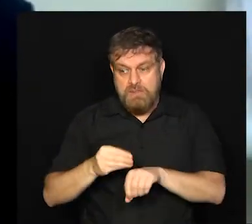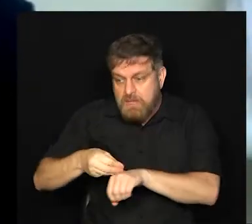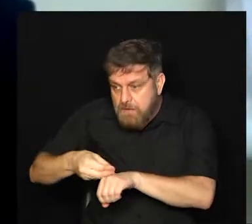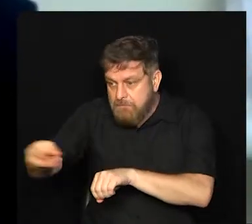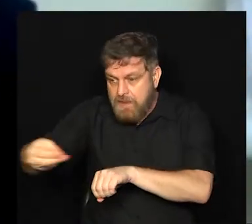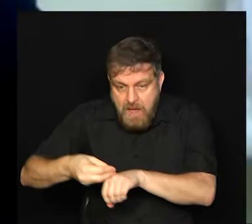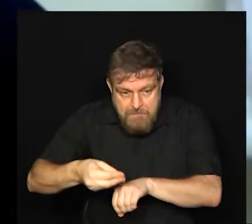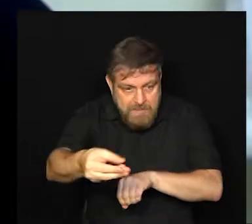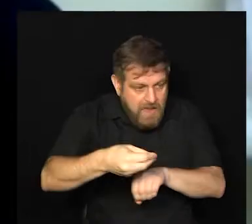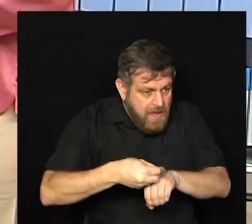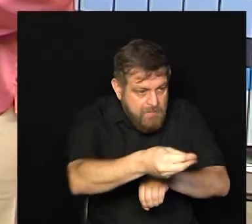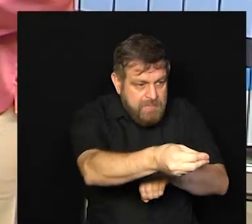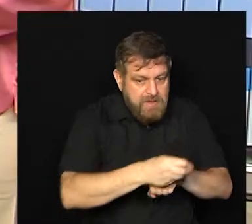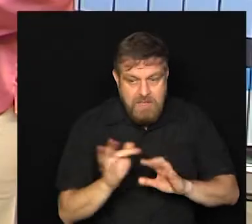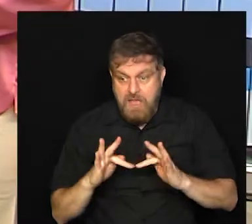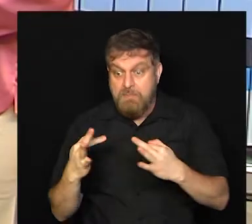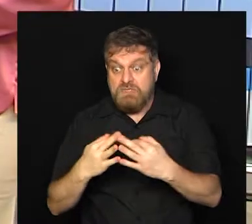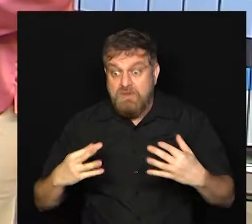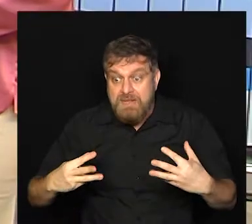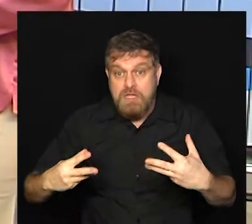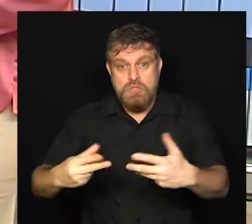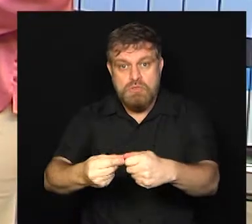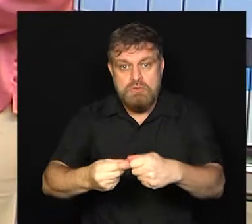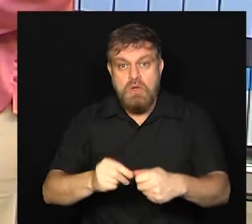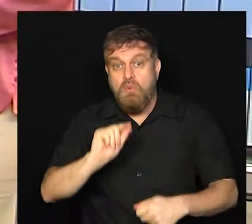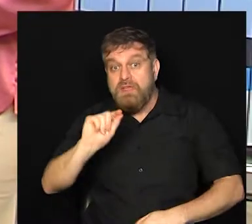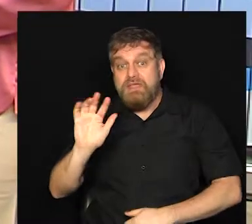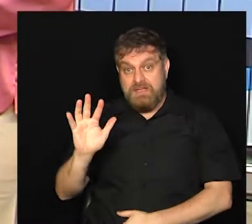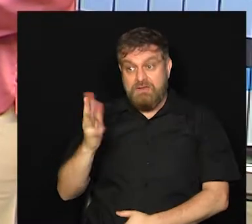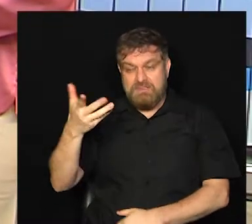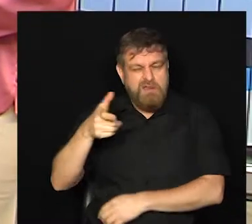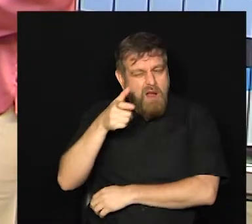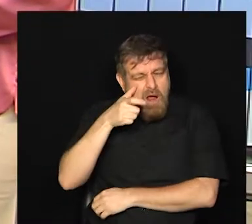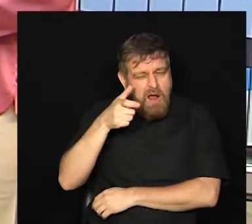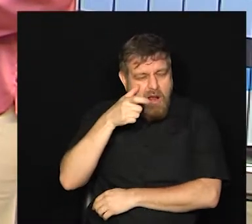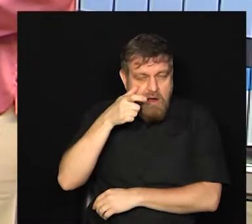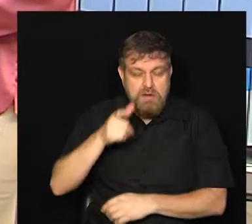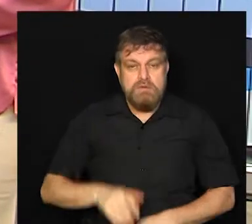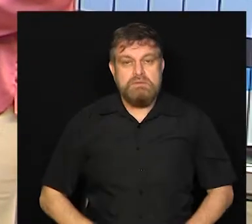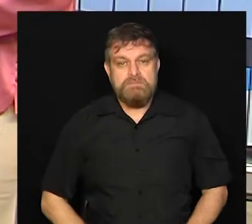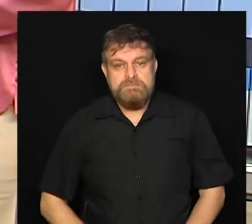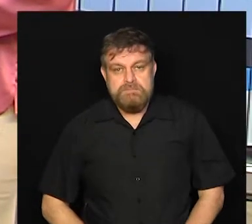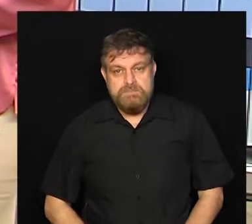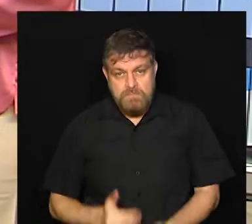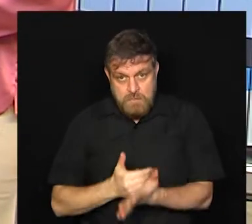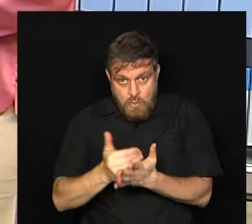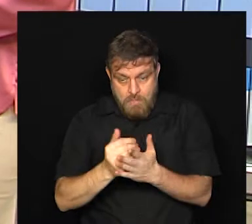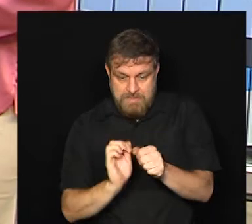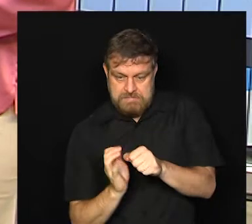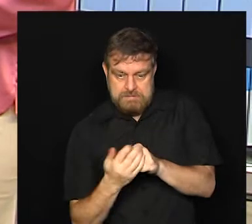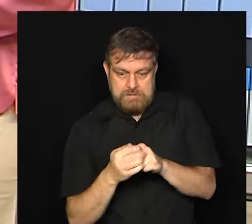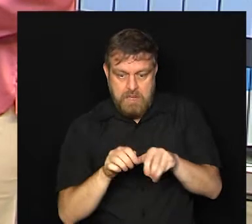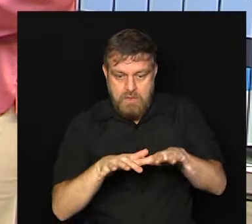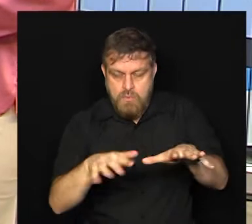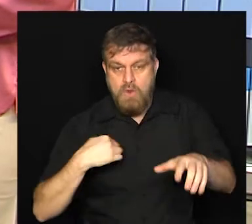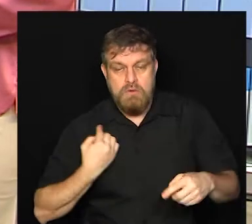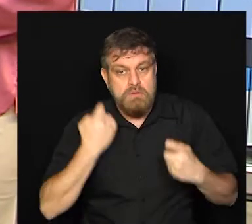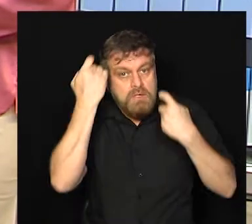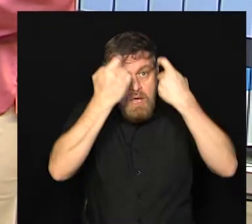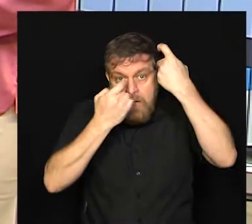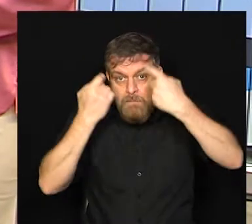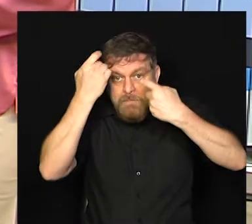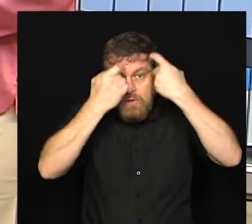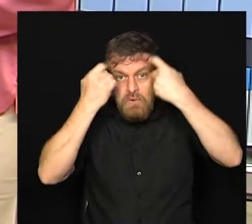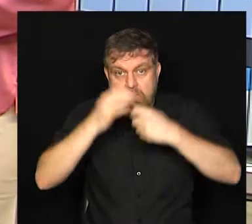para todas as famílias. E aí, Andréia, aconteceu uma coisa muito interessante, né? No começo da pandemia, a nossa preocupação era